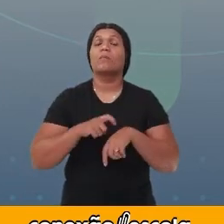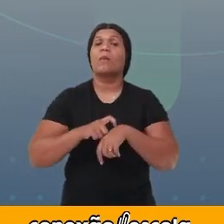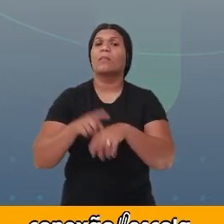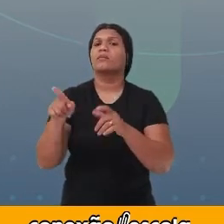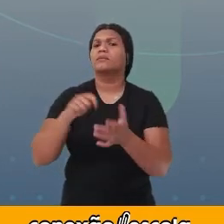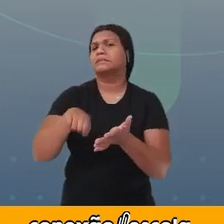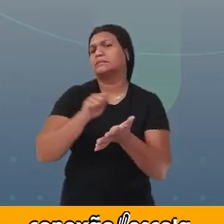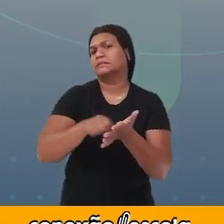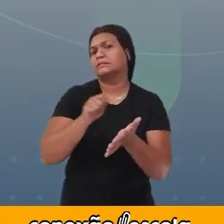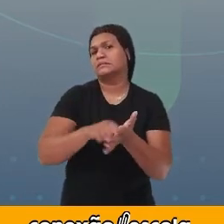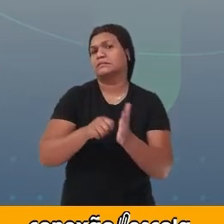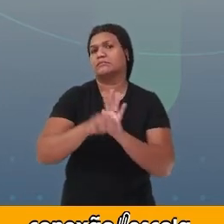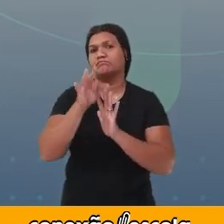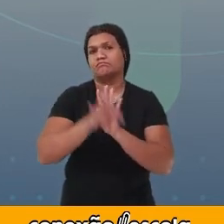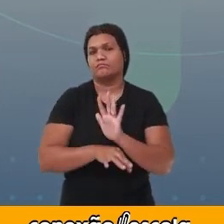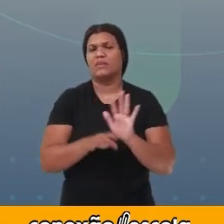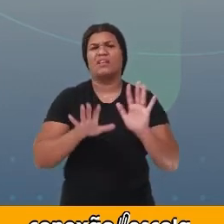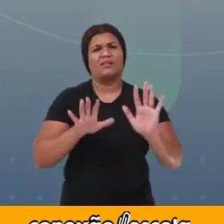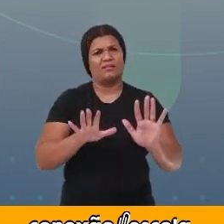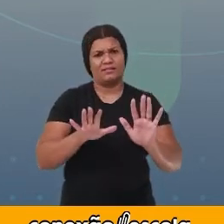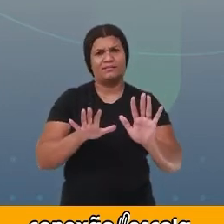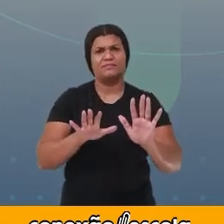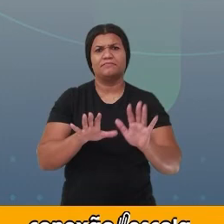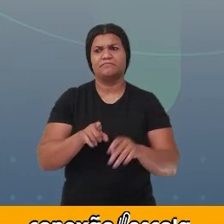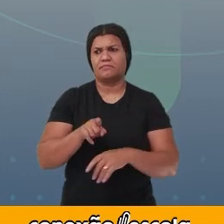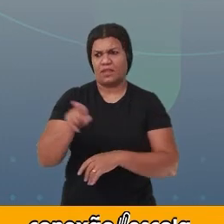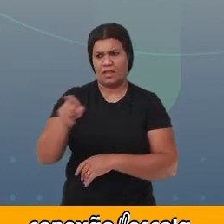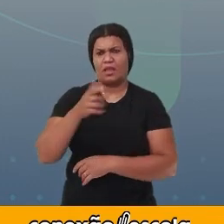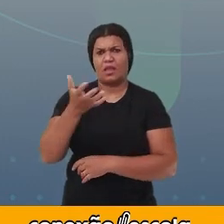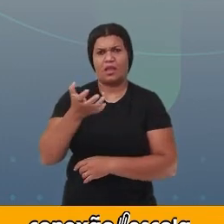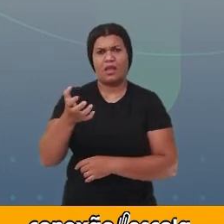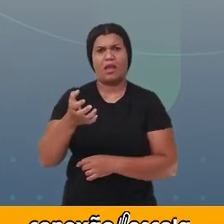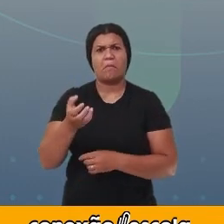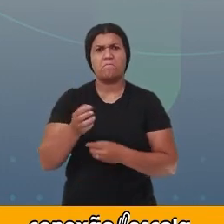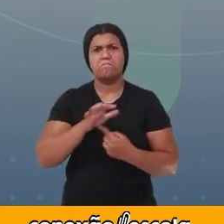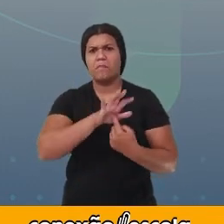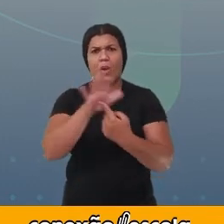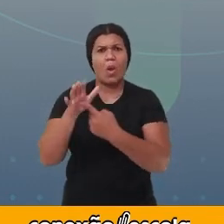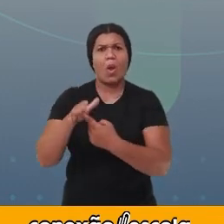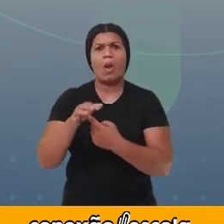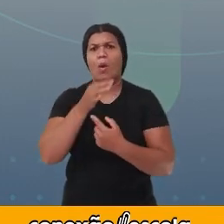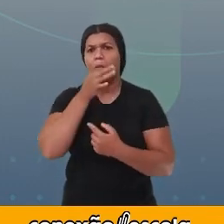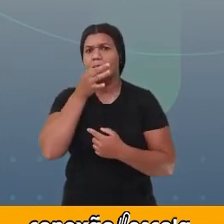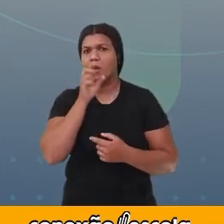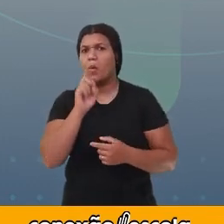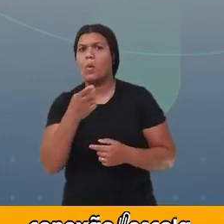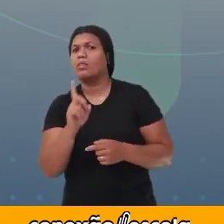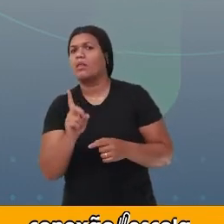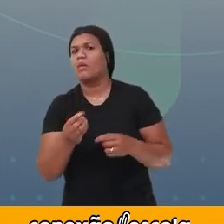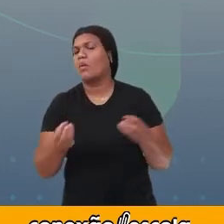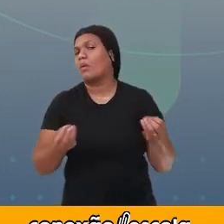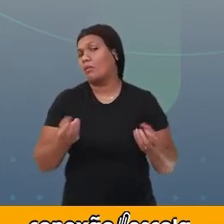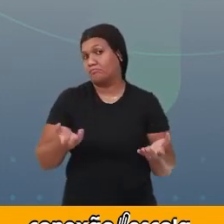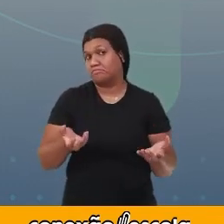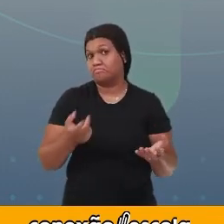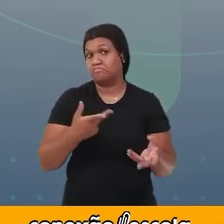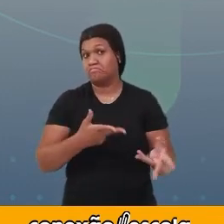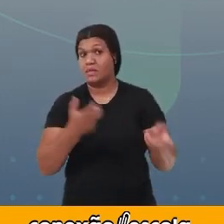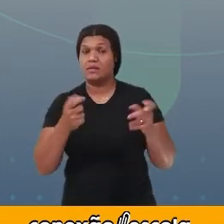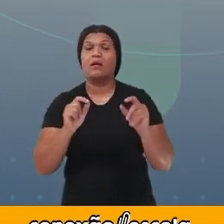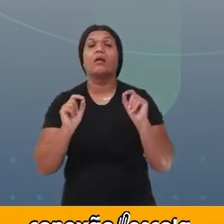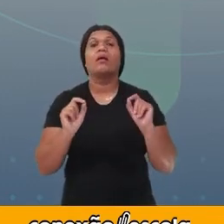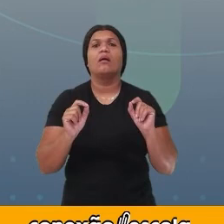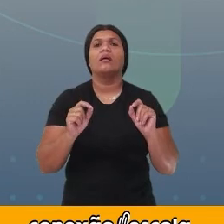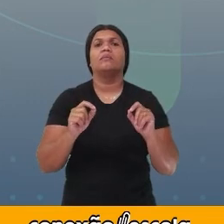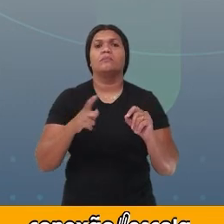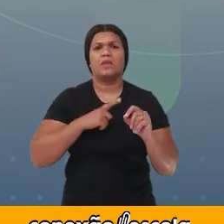foi escrever esse texto, será que ele queria expor a sua opinião ou não? Percebem que há como tratar a